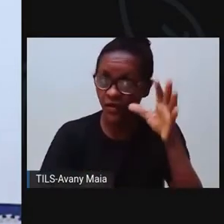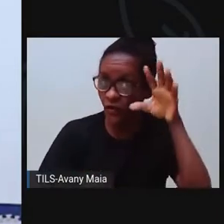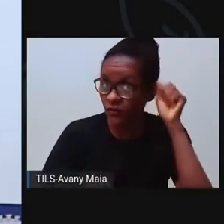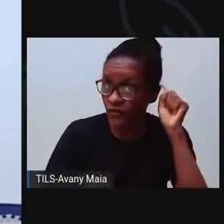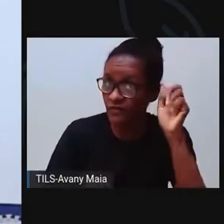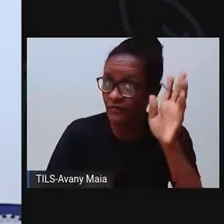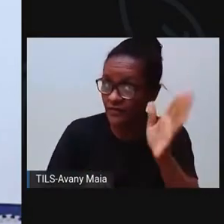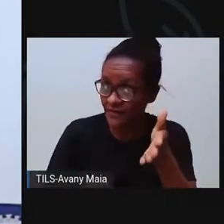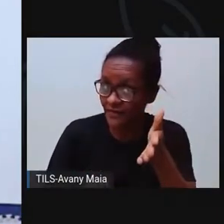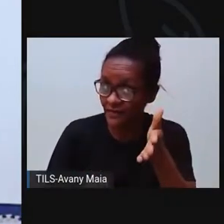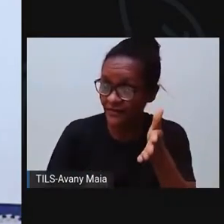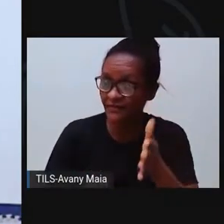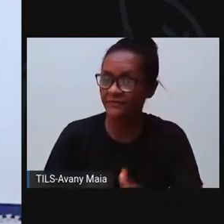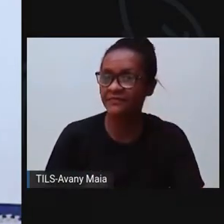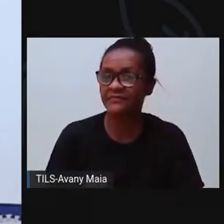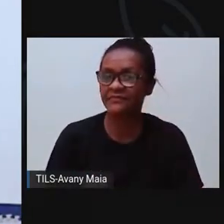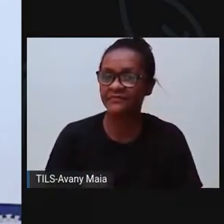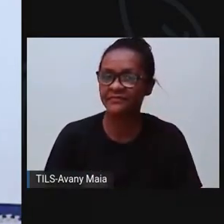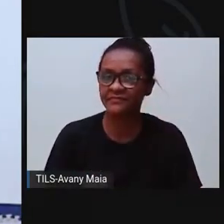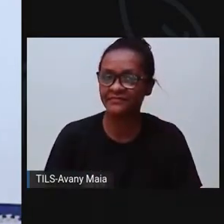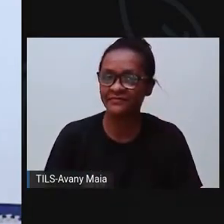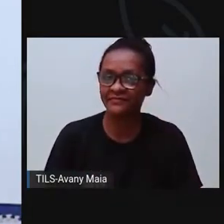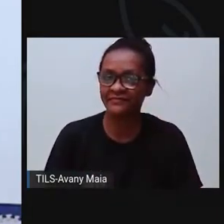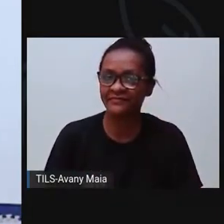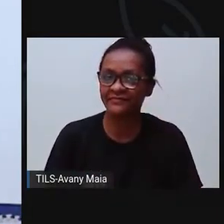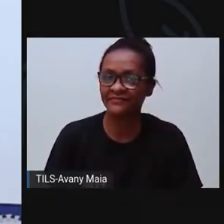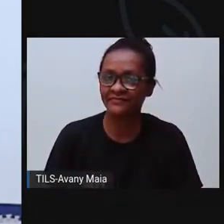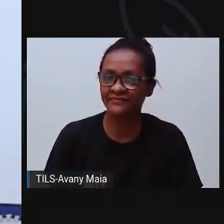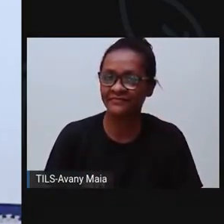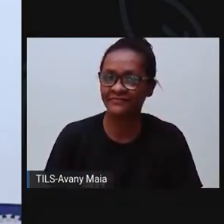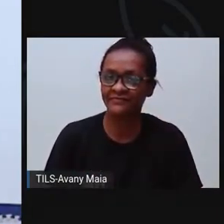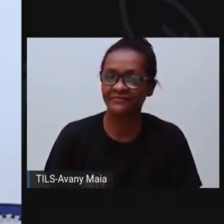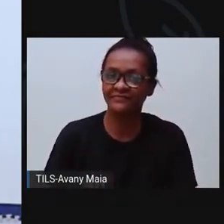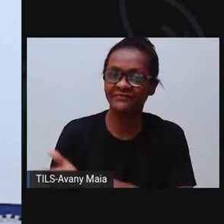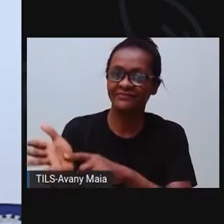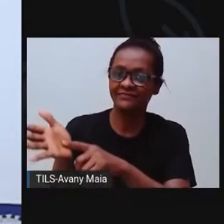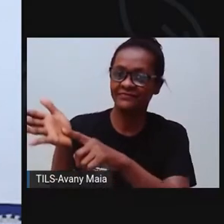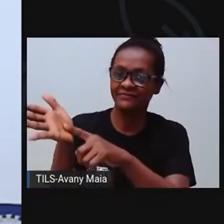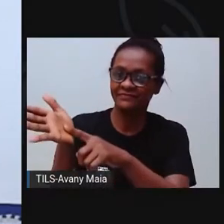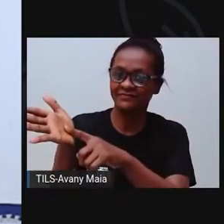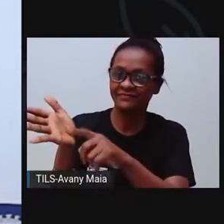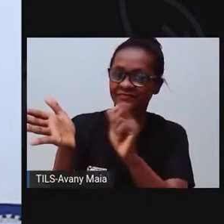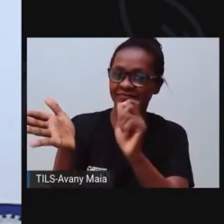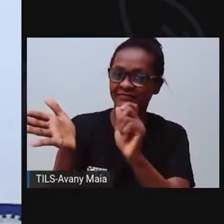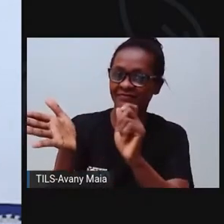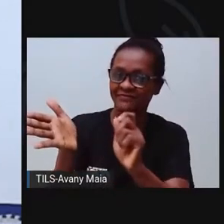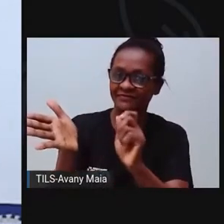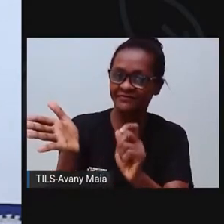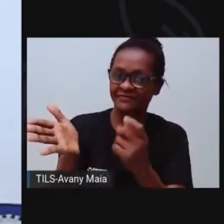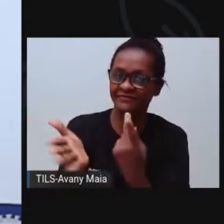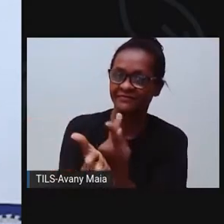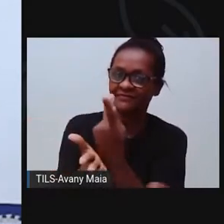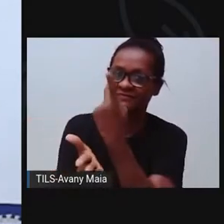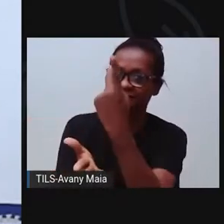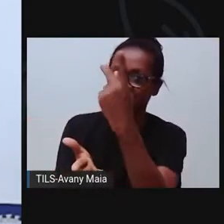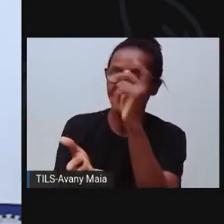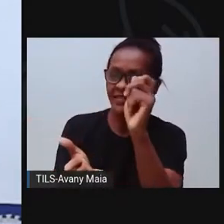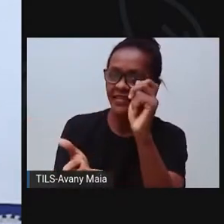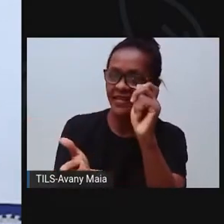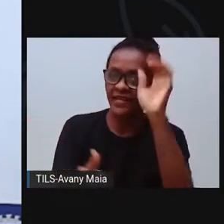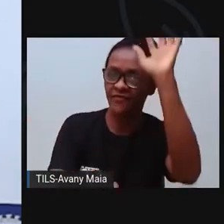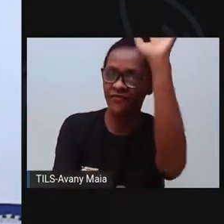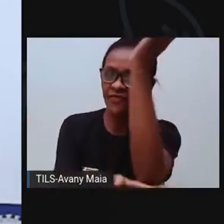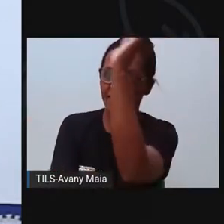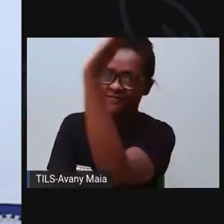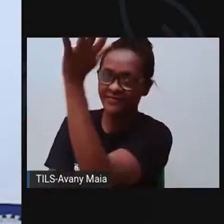Me contem aí. Olha só, na capa, ó, acontece a história, né, numa